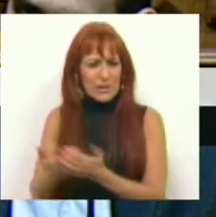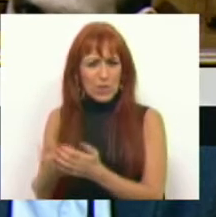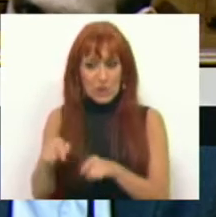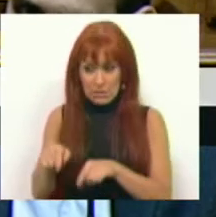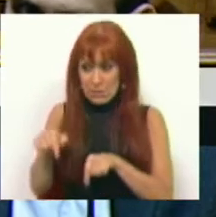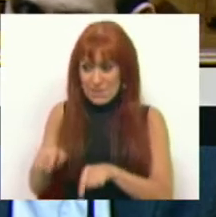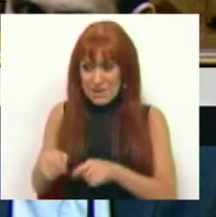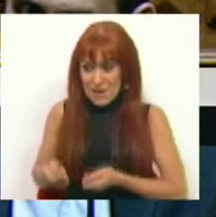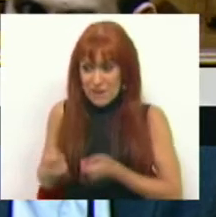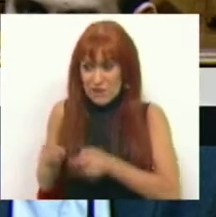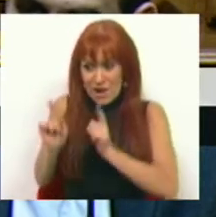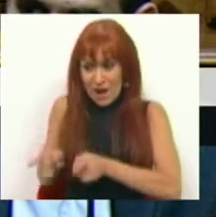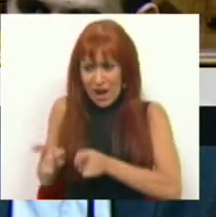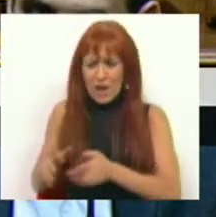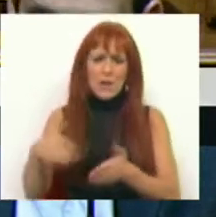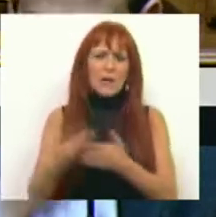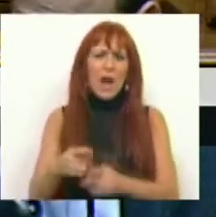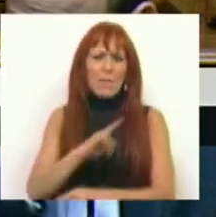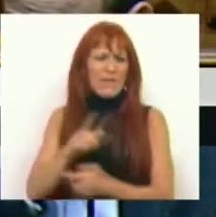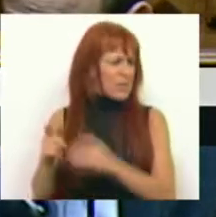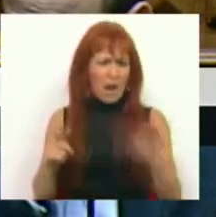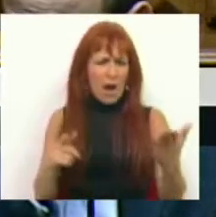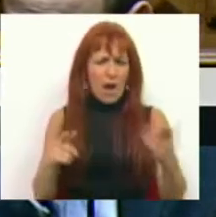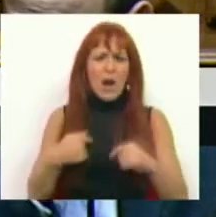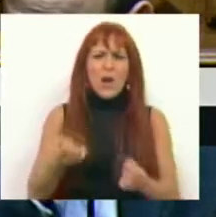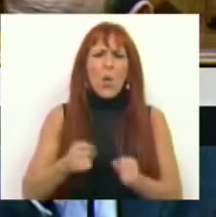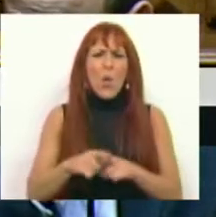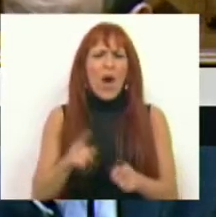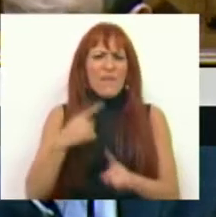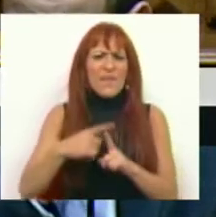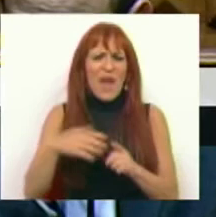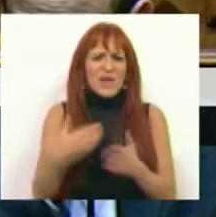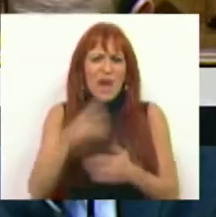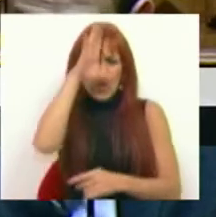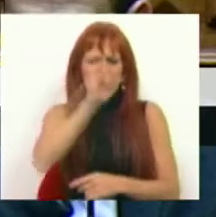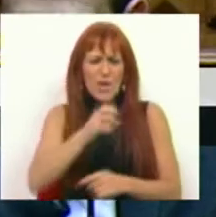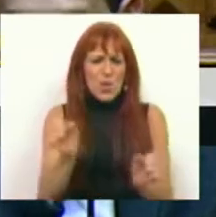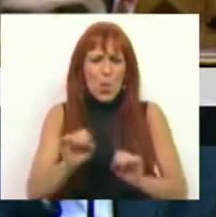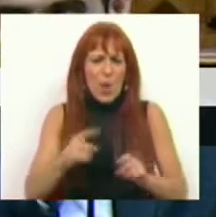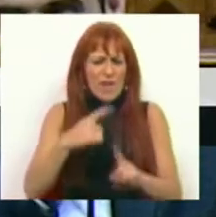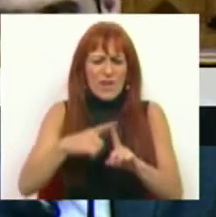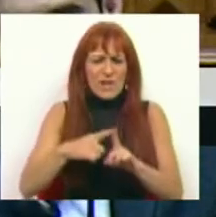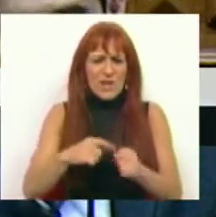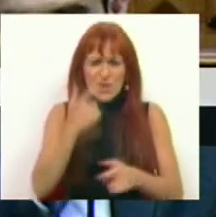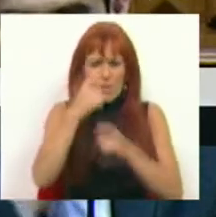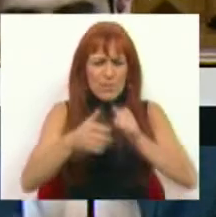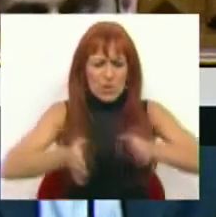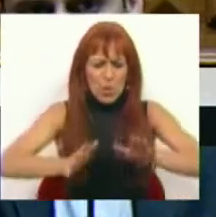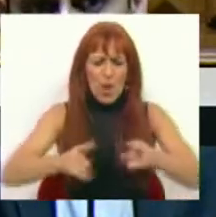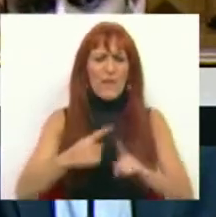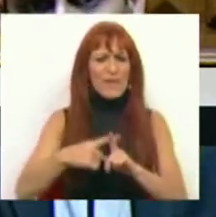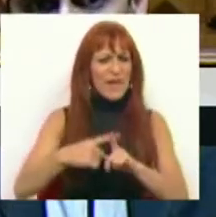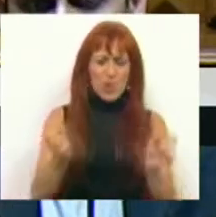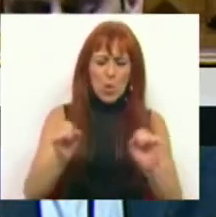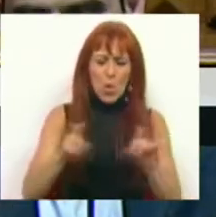onde ele deve ser investido para dar a privados. E não há nenhuma vantagem para o Estado, não há nenhuma vantagem para o utente, não há